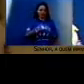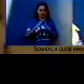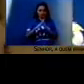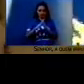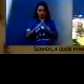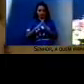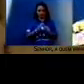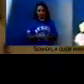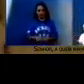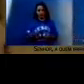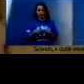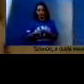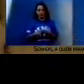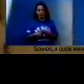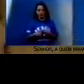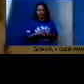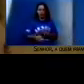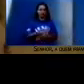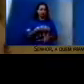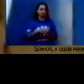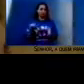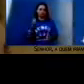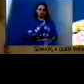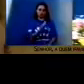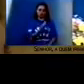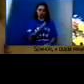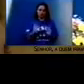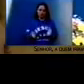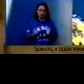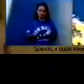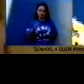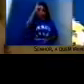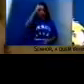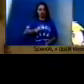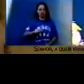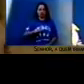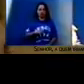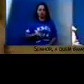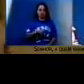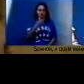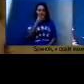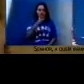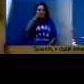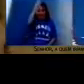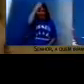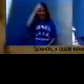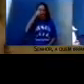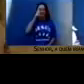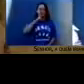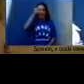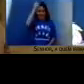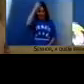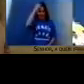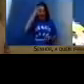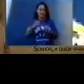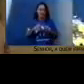todos nós aqui somos príncipes e princesas, porque somos filhos do rei. Quem